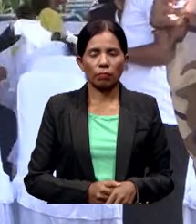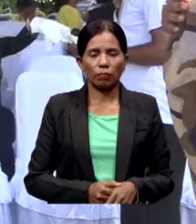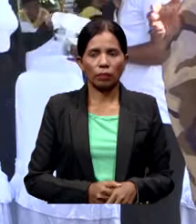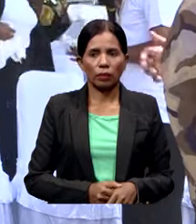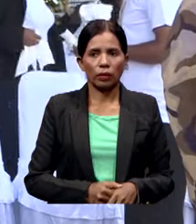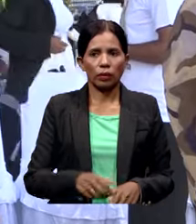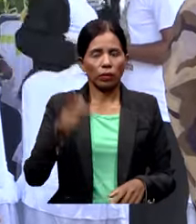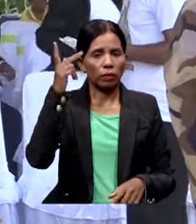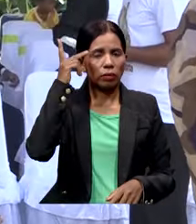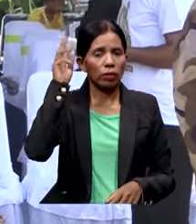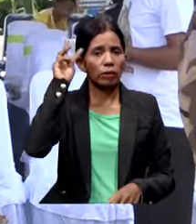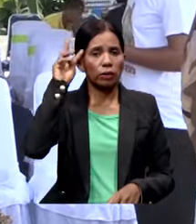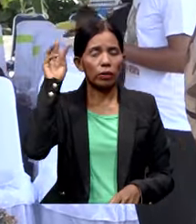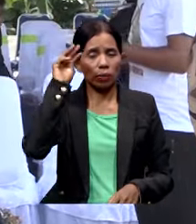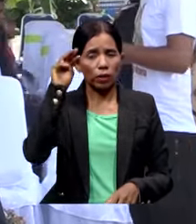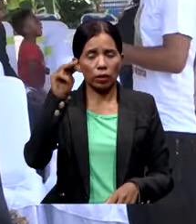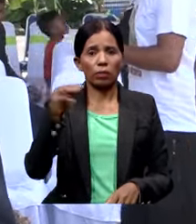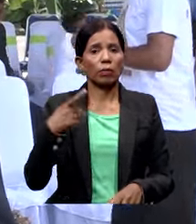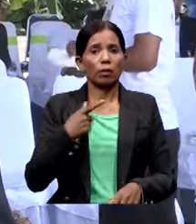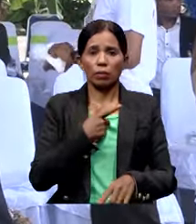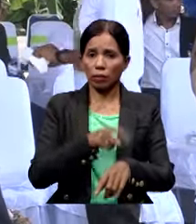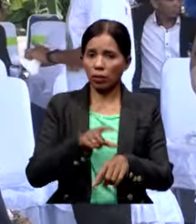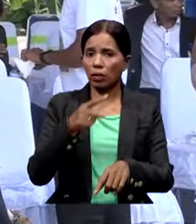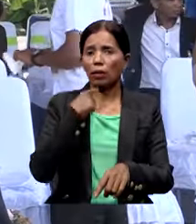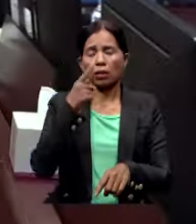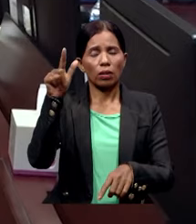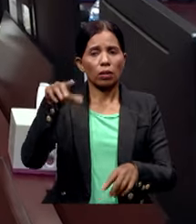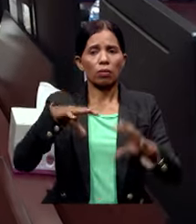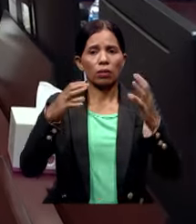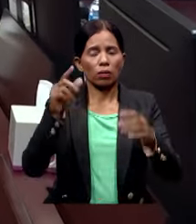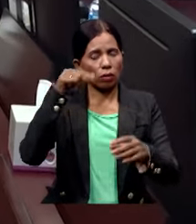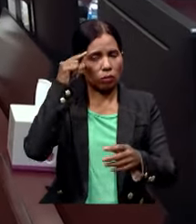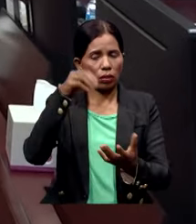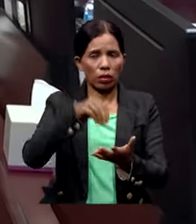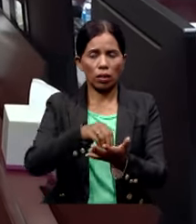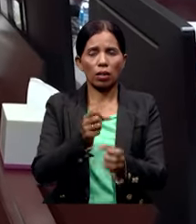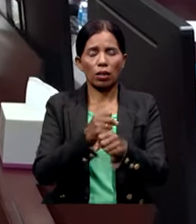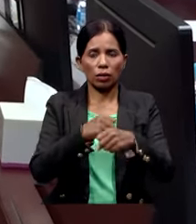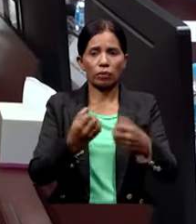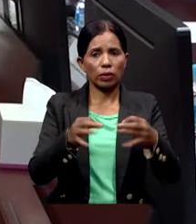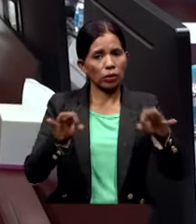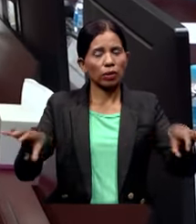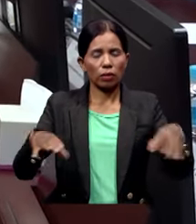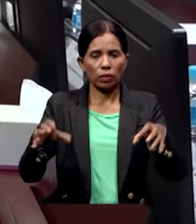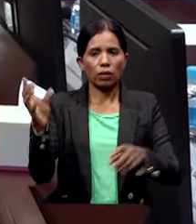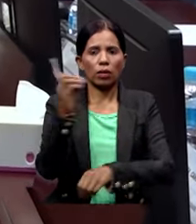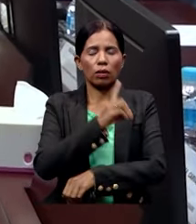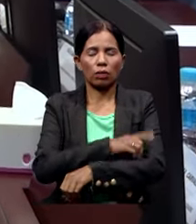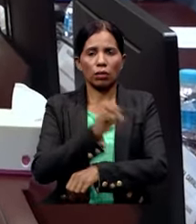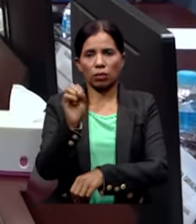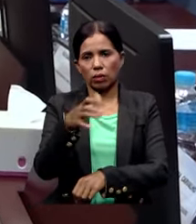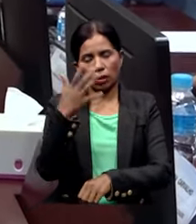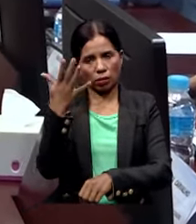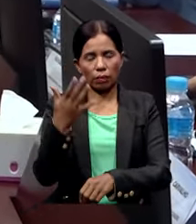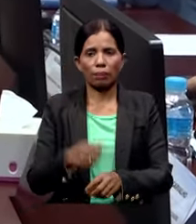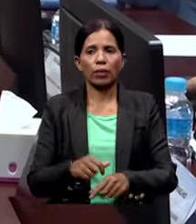Vice-ministro Assunto Parlamentar Ateten, Comissão Nebe Macantesne, Governo estabelece, concluiu na Sirania Serviço e Arraioa durante Lorong San Resen Lima.